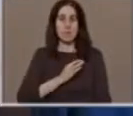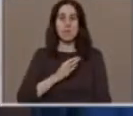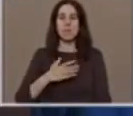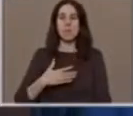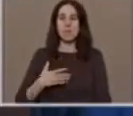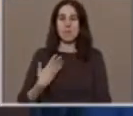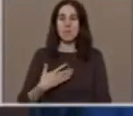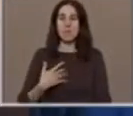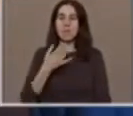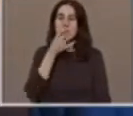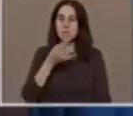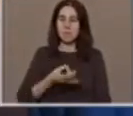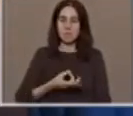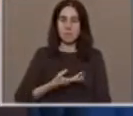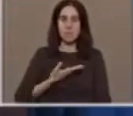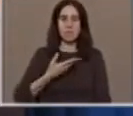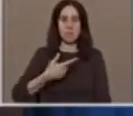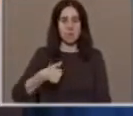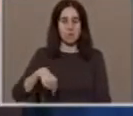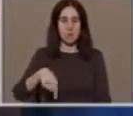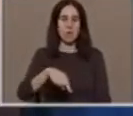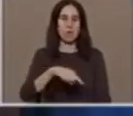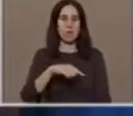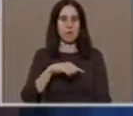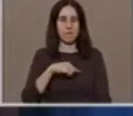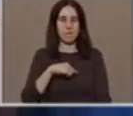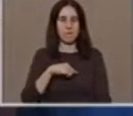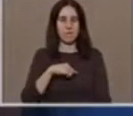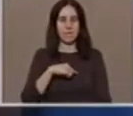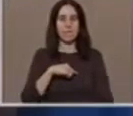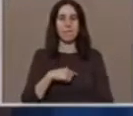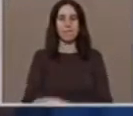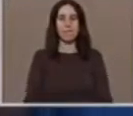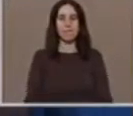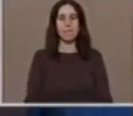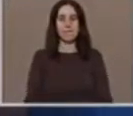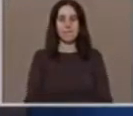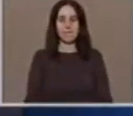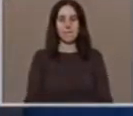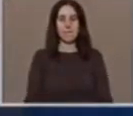Thank you.